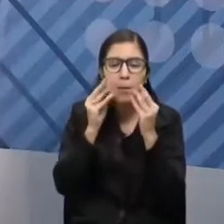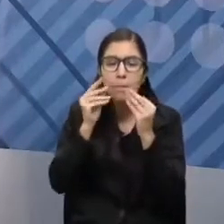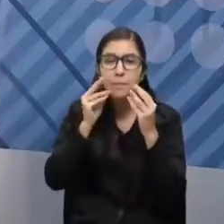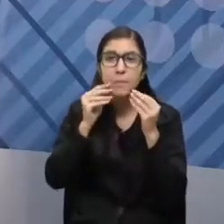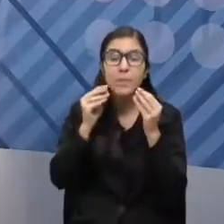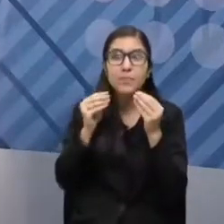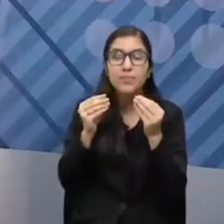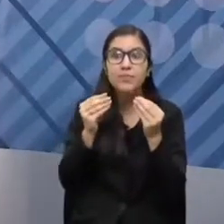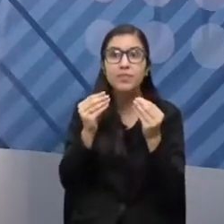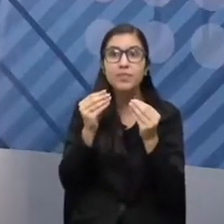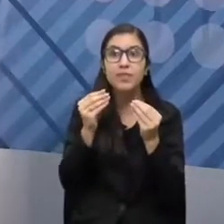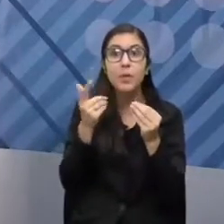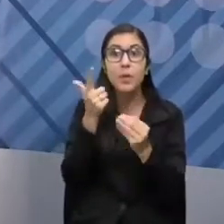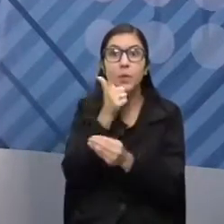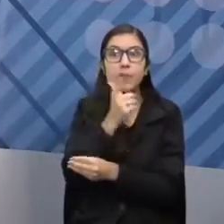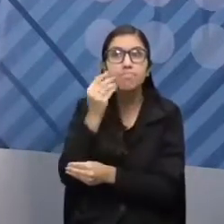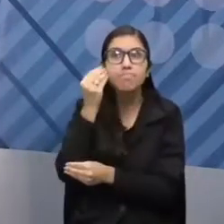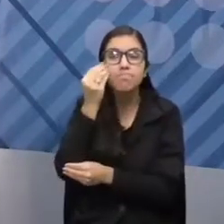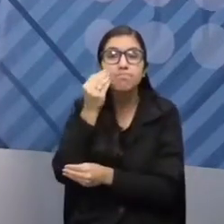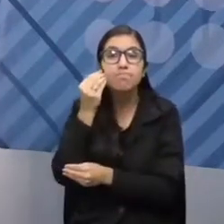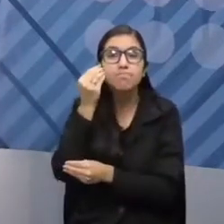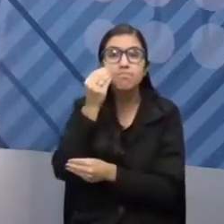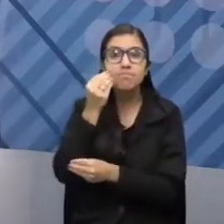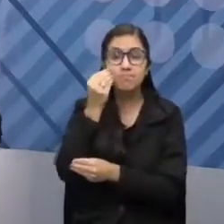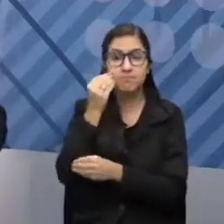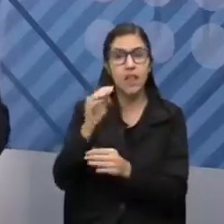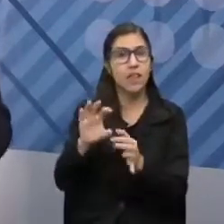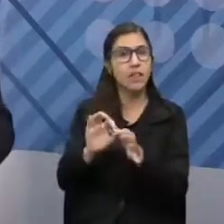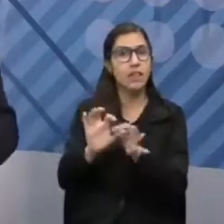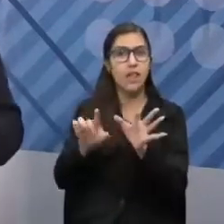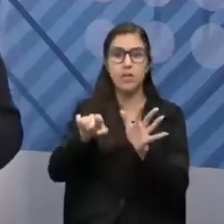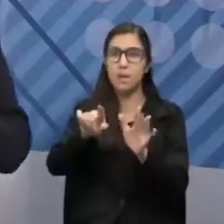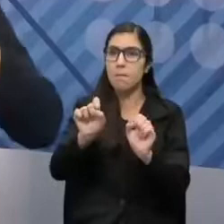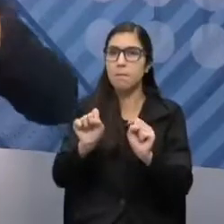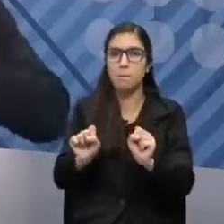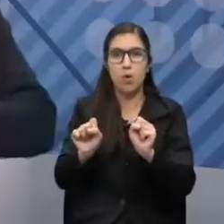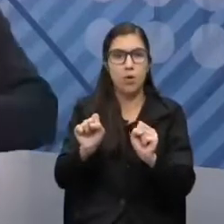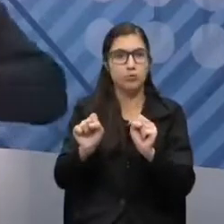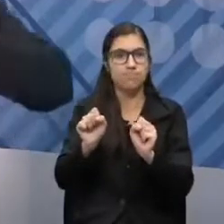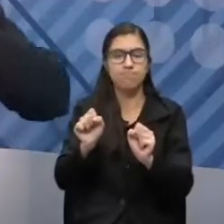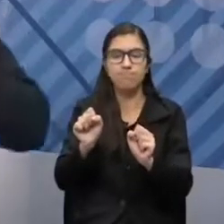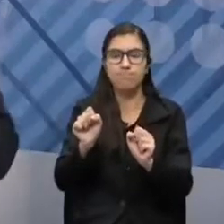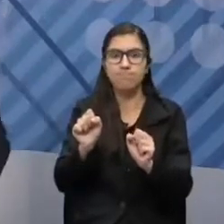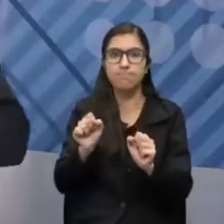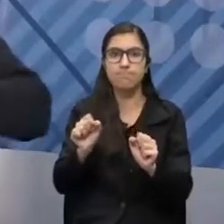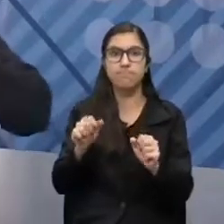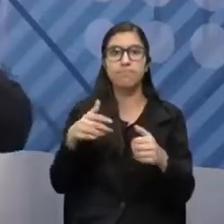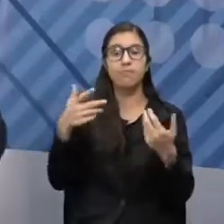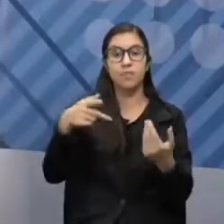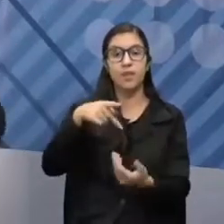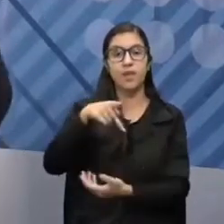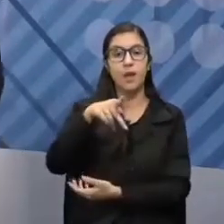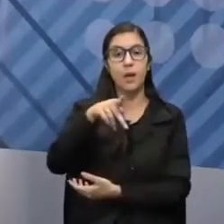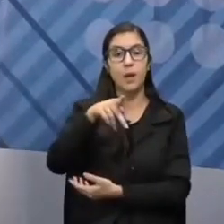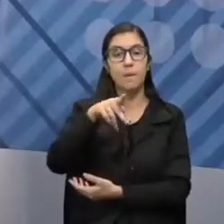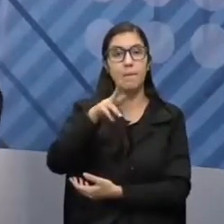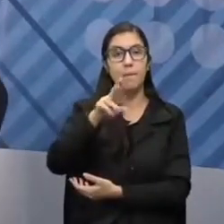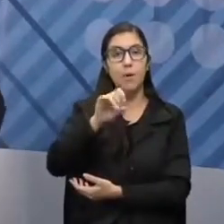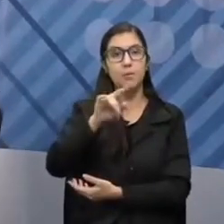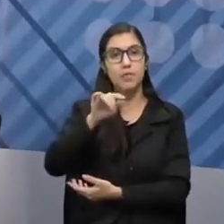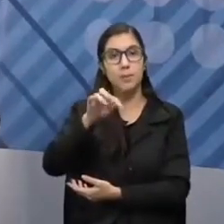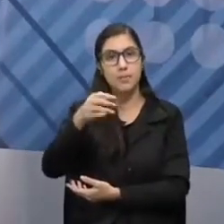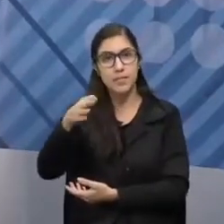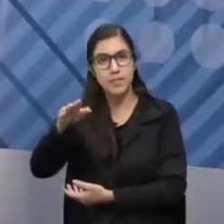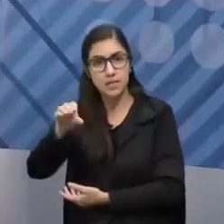ursinho, explorando os sentidos remanescentes. Deixe a criança explorar, certo? Propriocepção, apertar, isso é